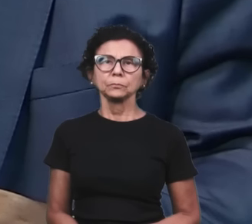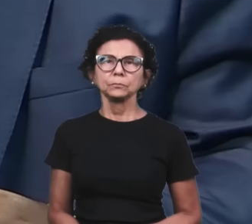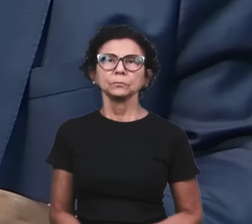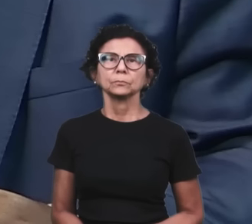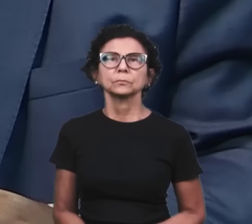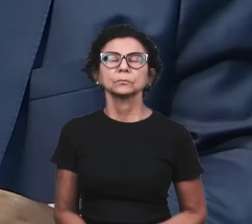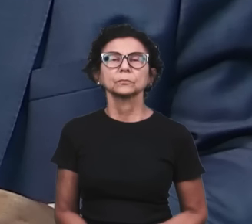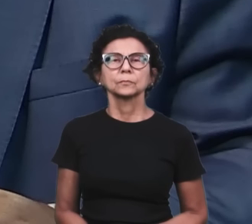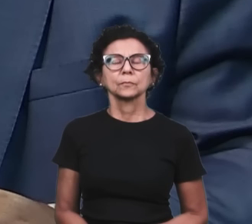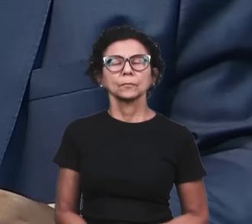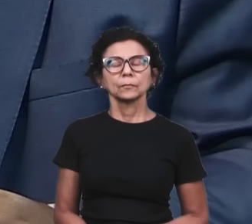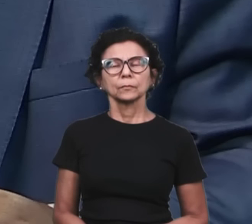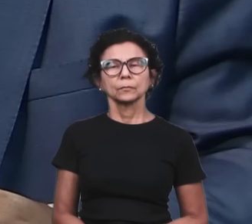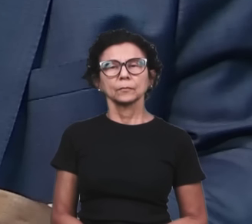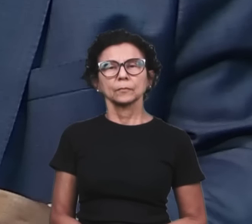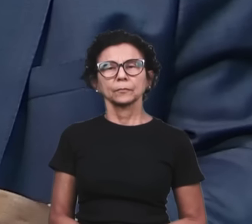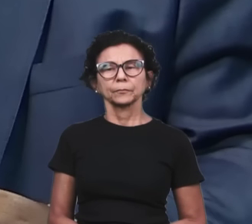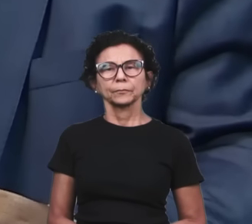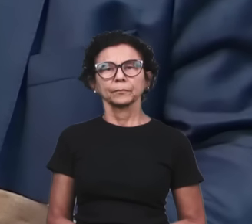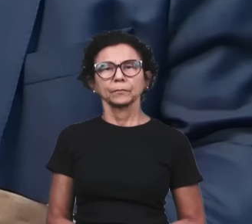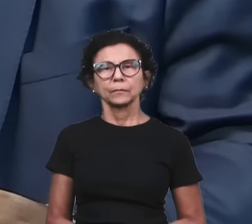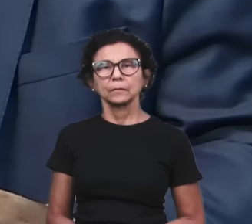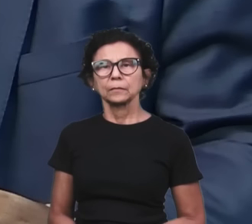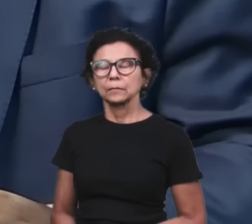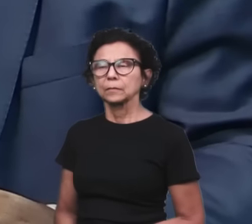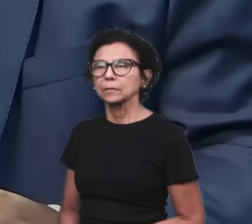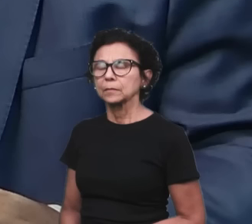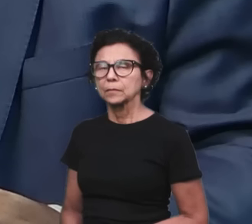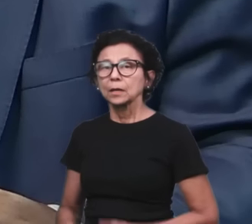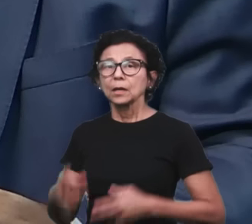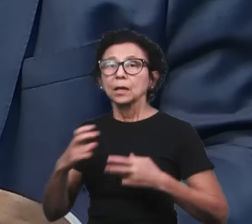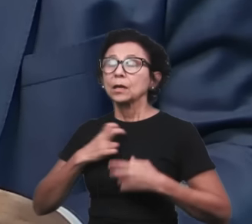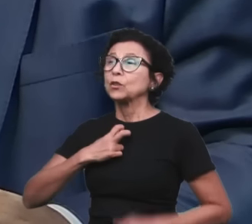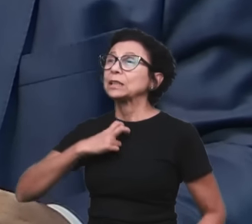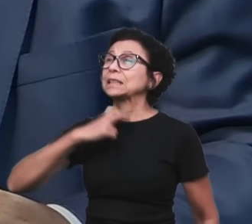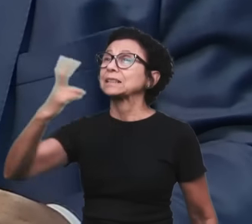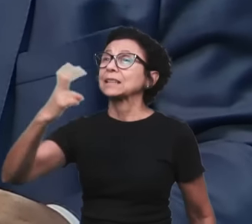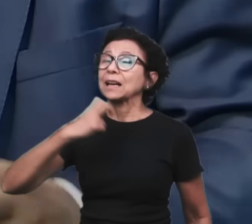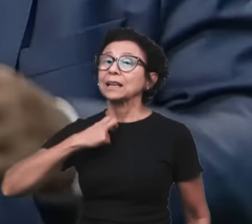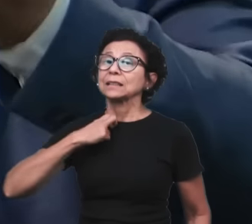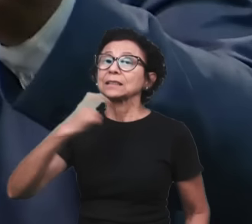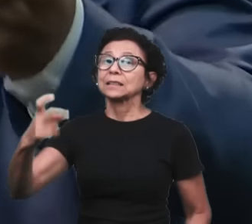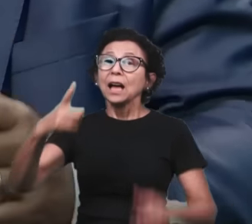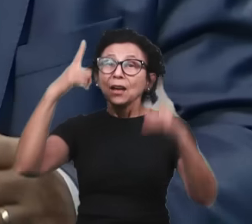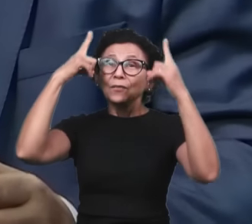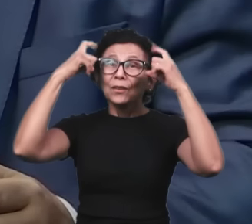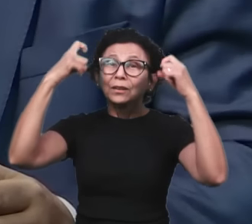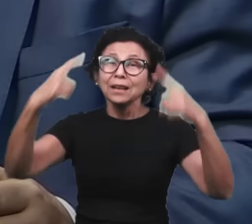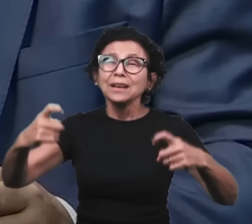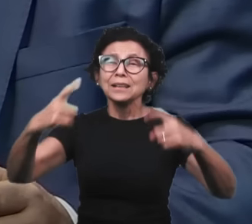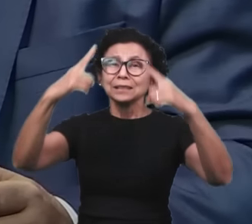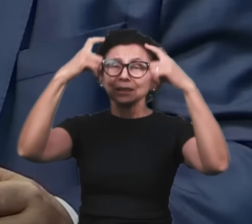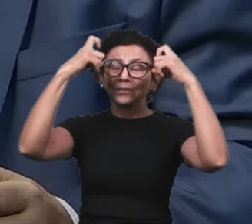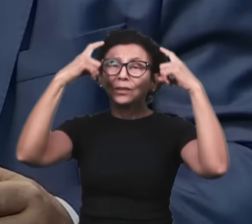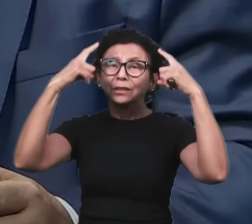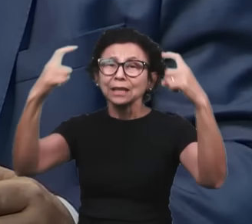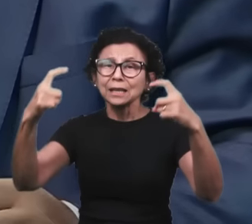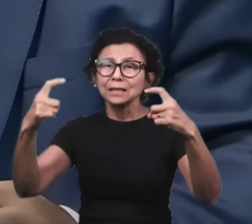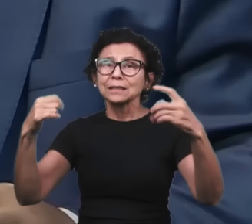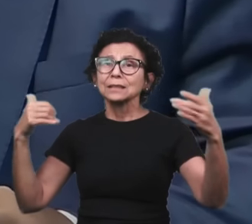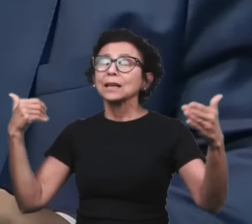até quando, Senhor, gritarei violência e não me salvarás? Qual é o grande problema hoje? É